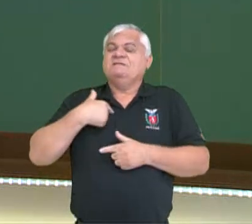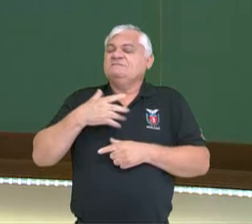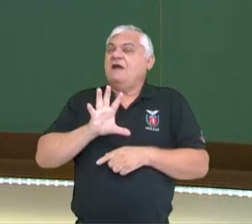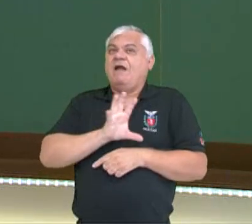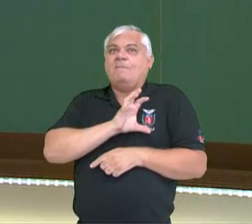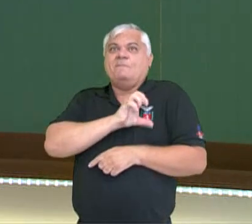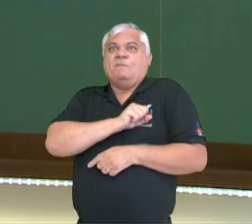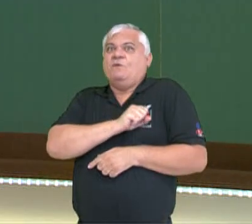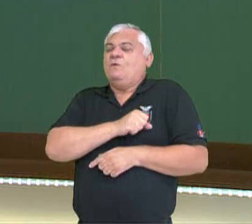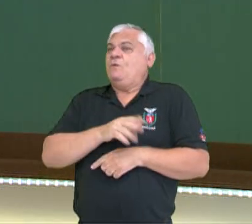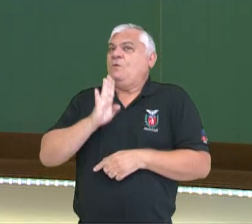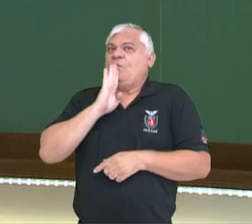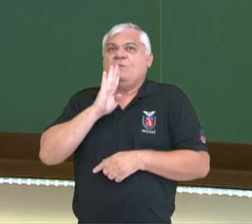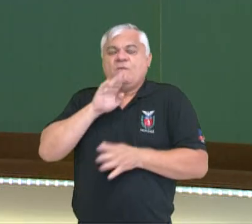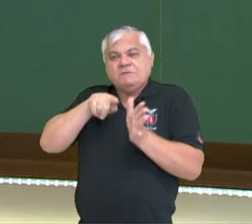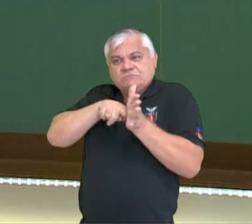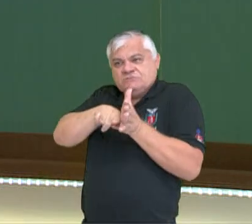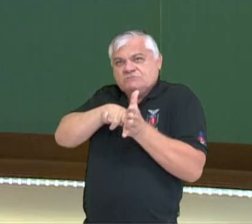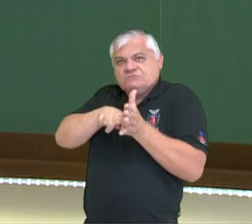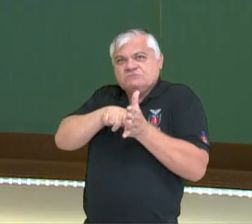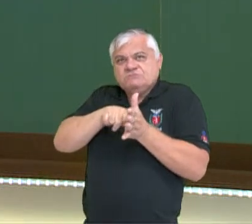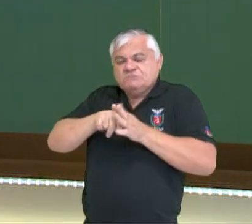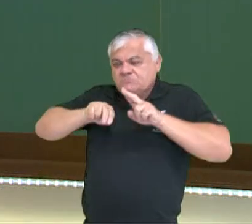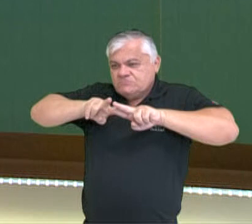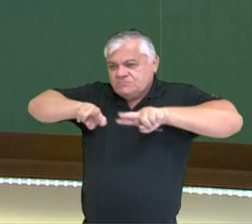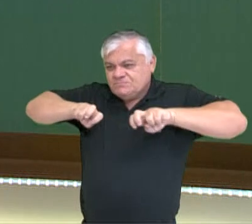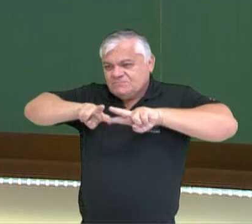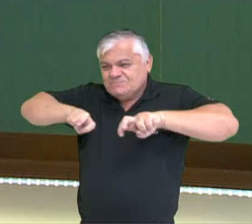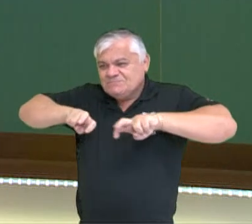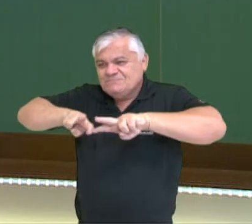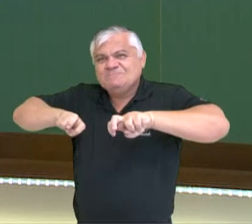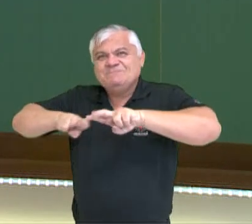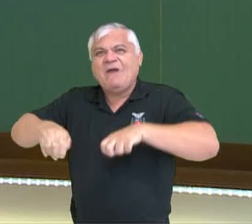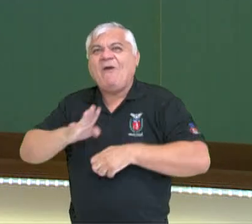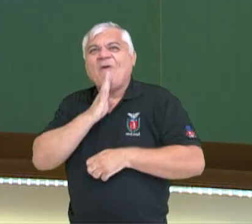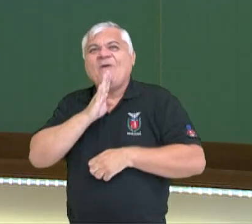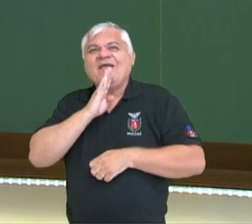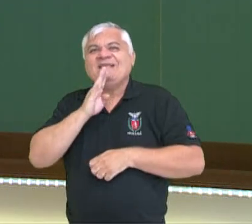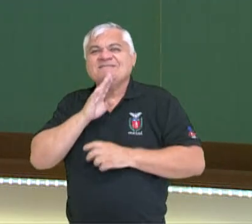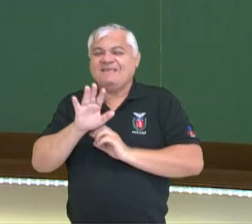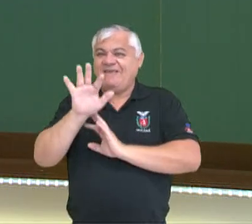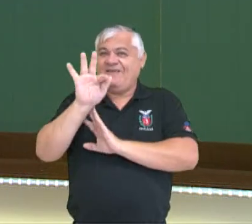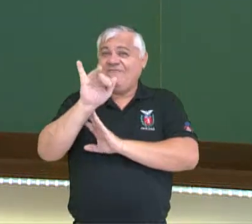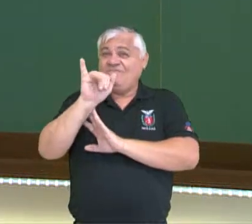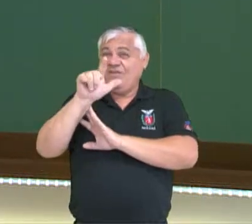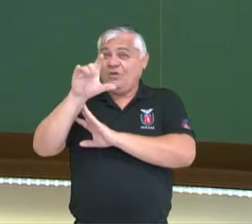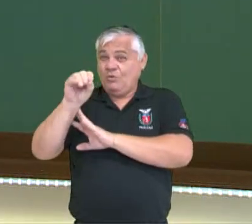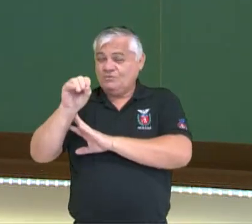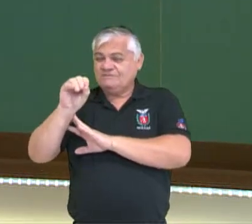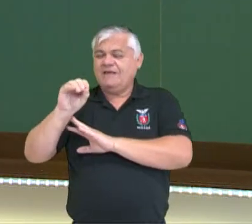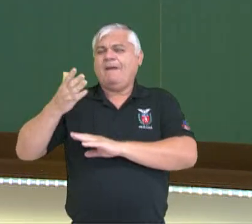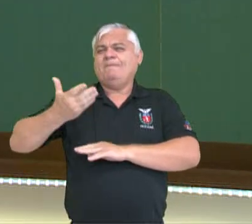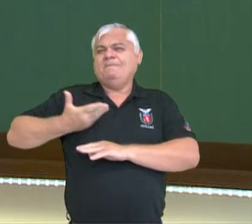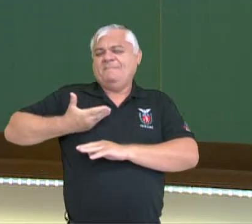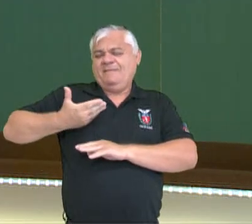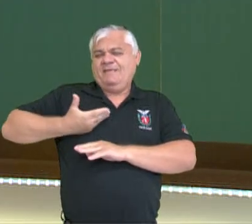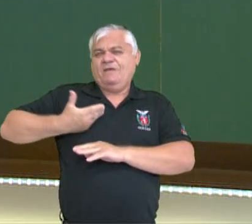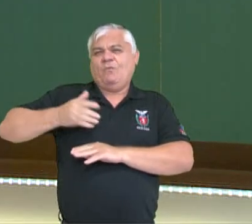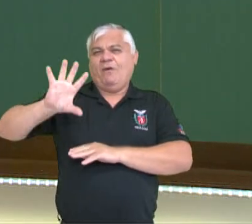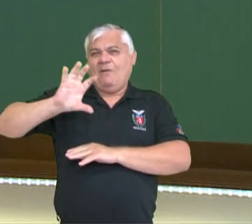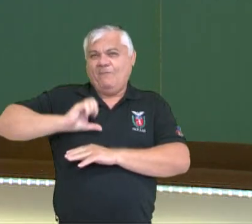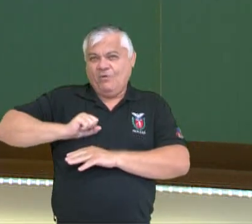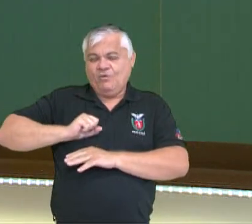pelo conhecimento. Ela vem da palavra philos, que é a amizade, o amor, o afeto,